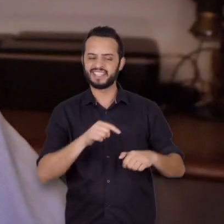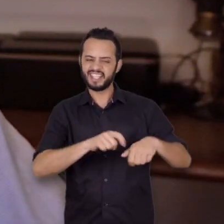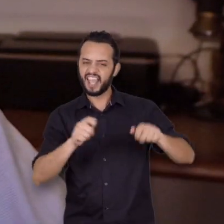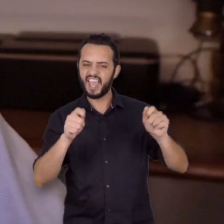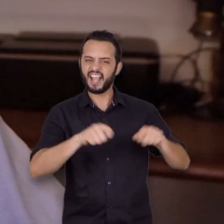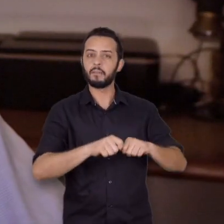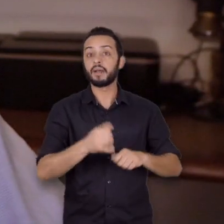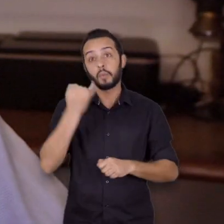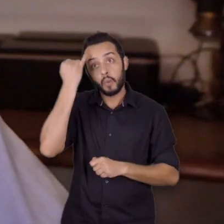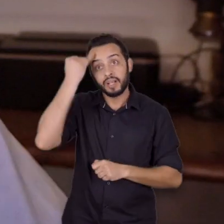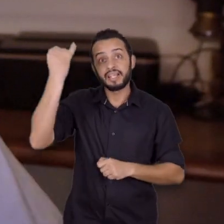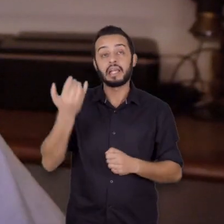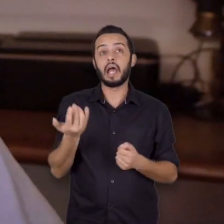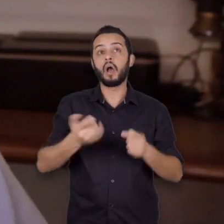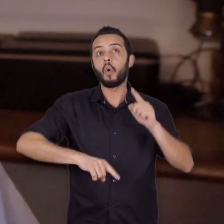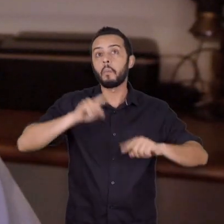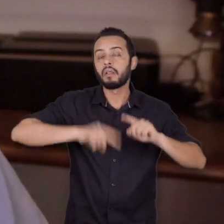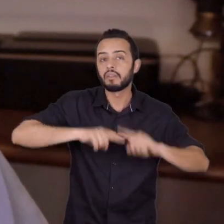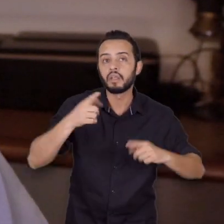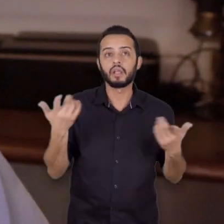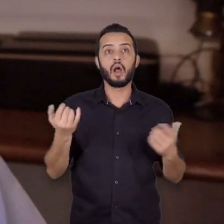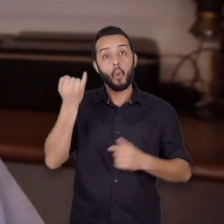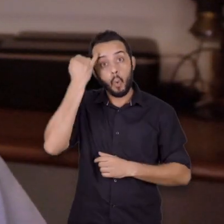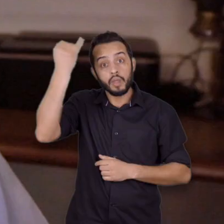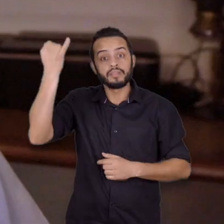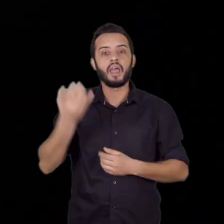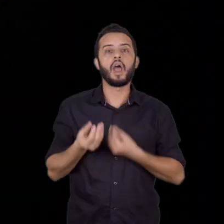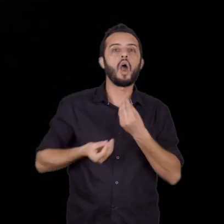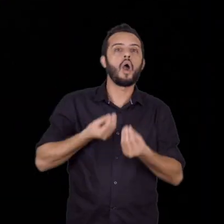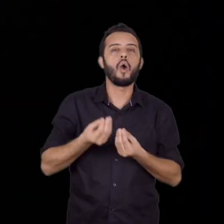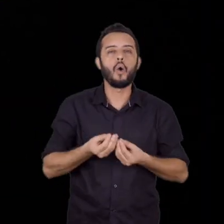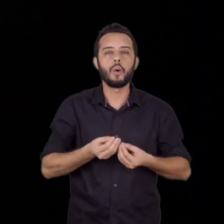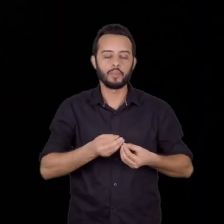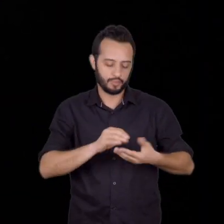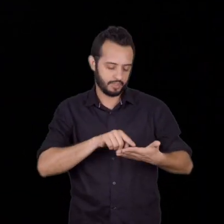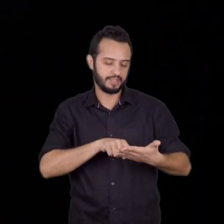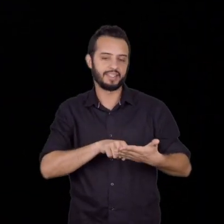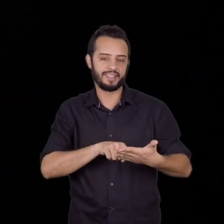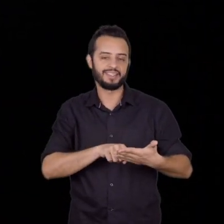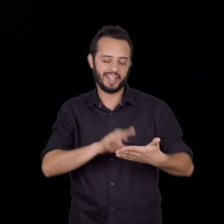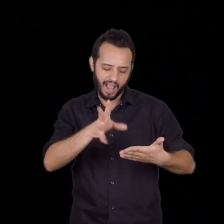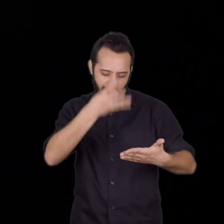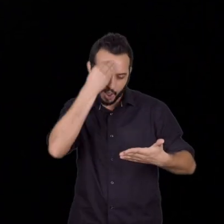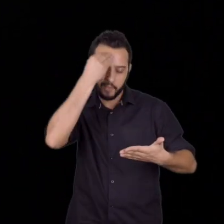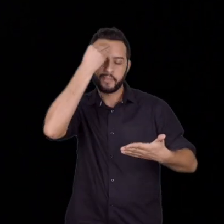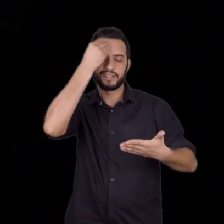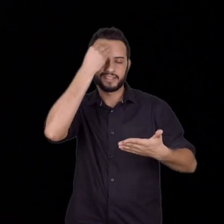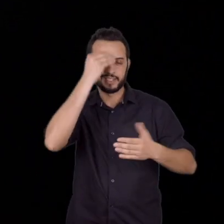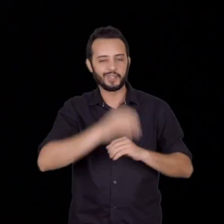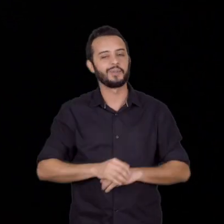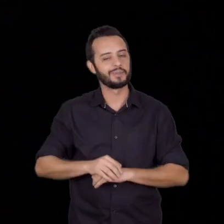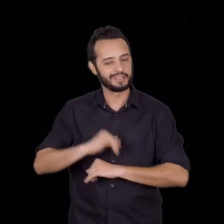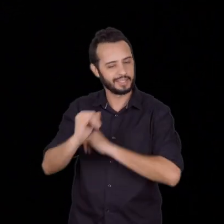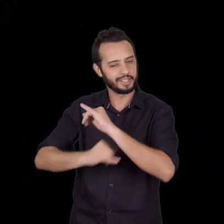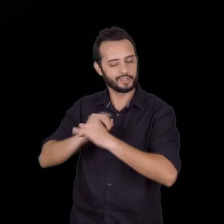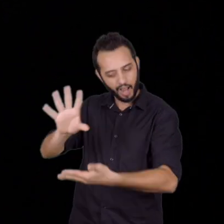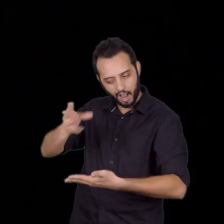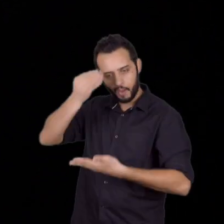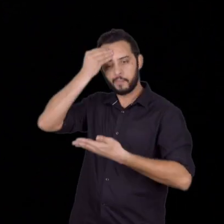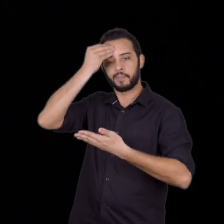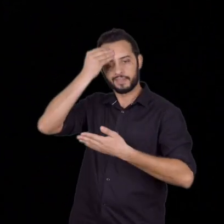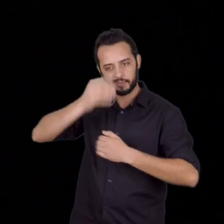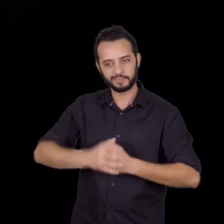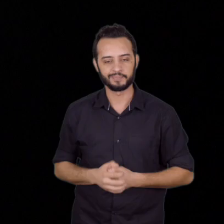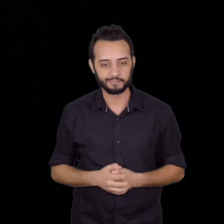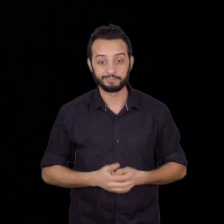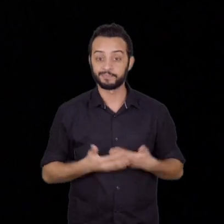que ele possa fazer algum produto, criar algum produto, por intermédio desse conhecimento ou dessas informações que ele